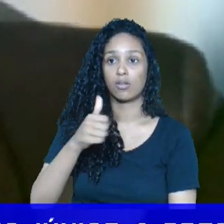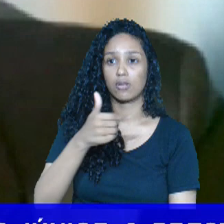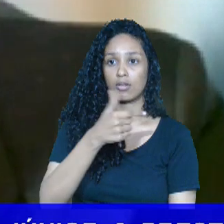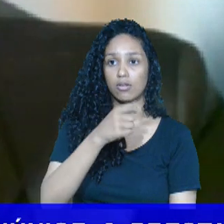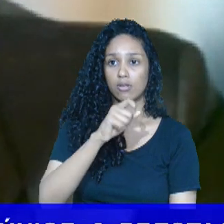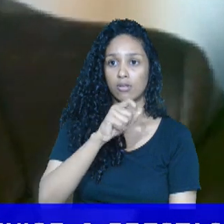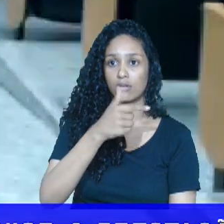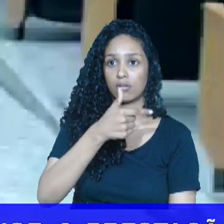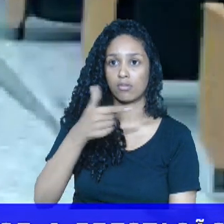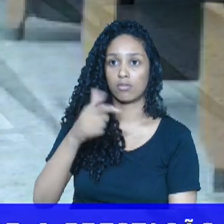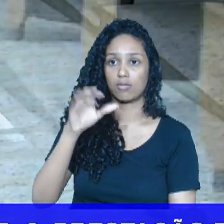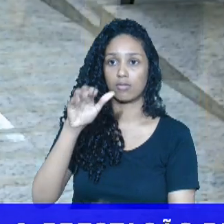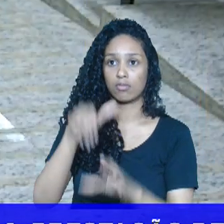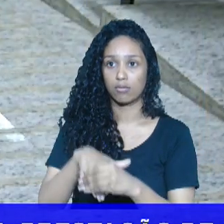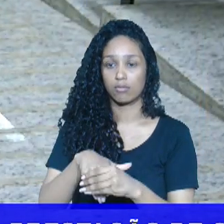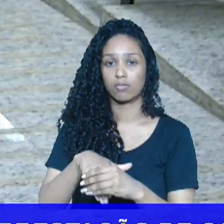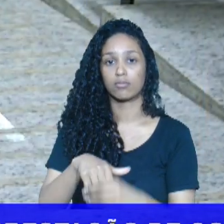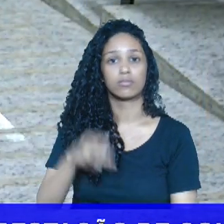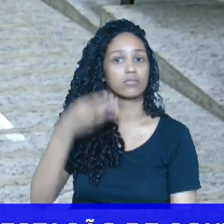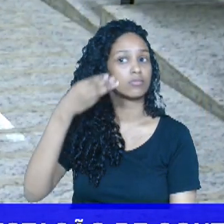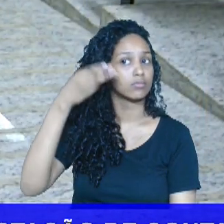voto. Matias Neto.